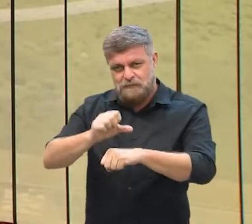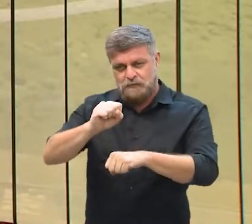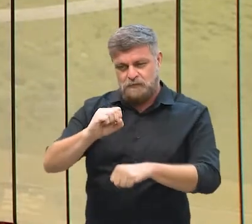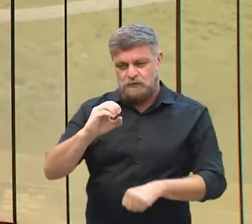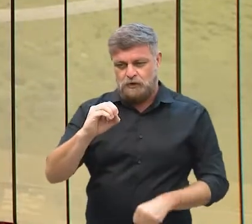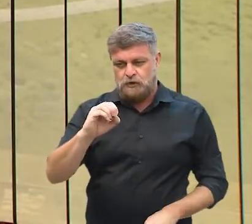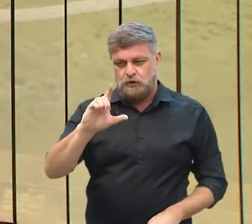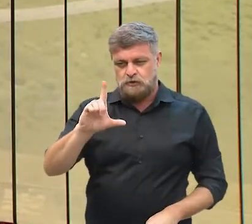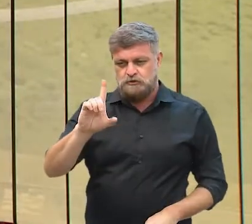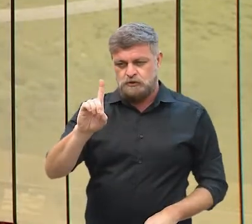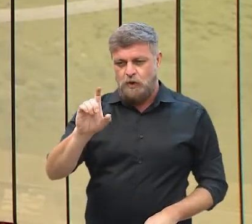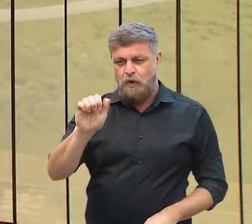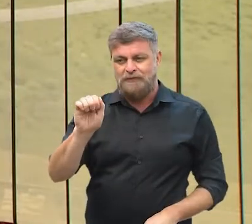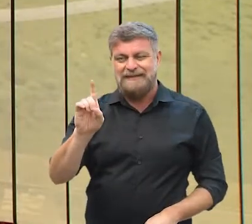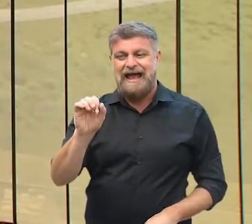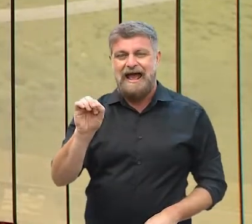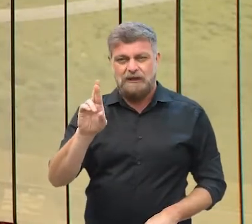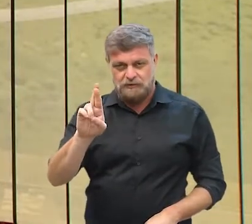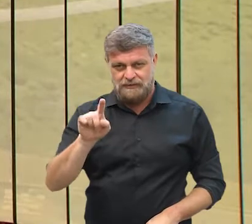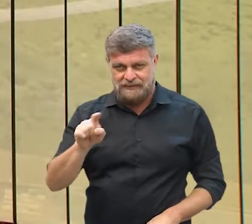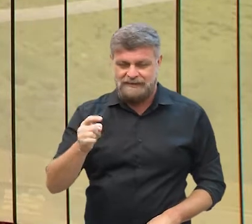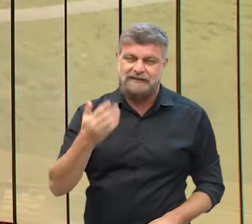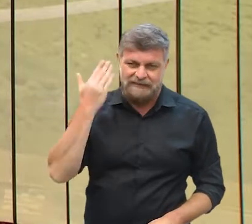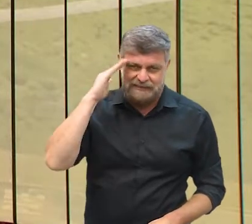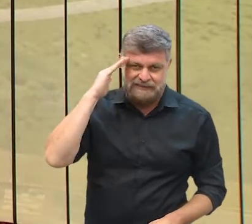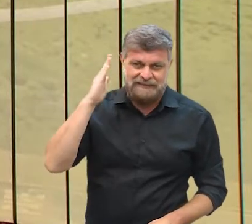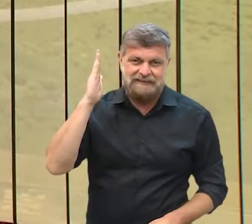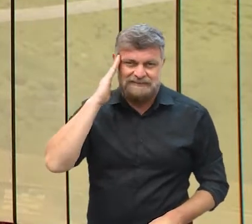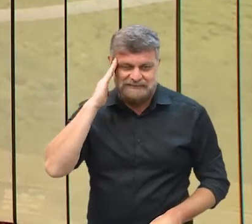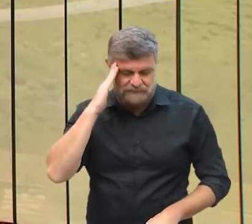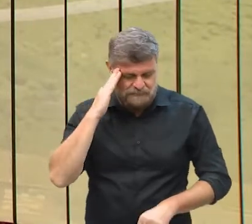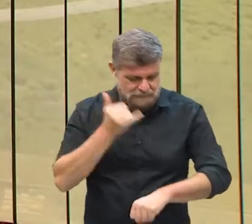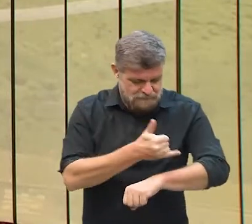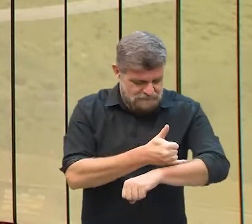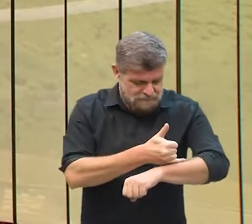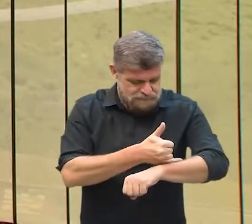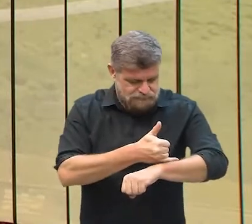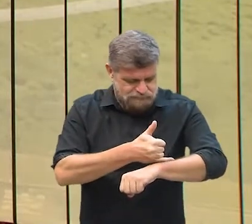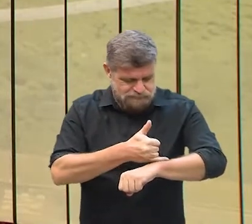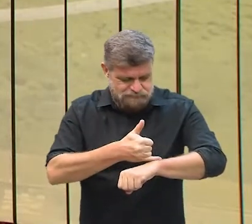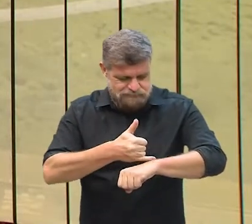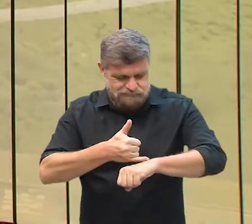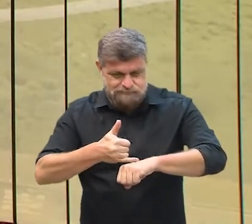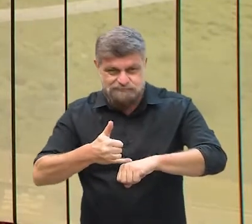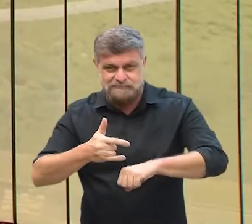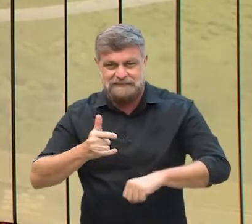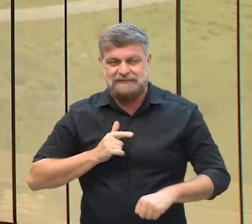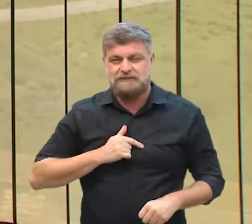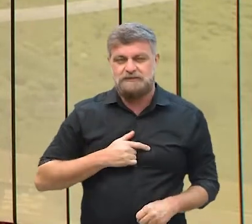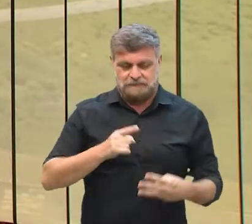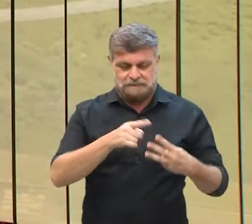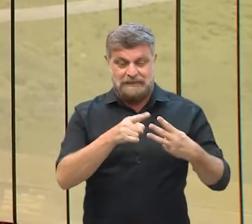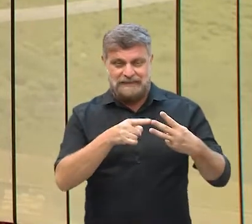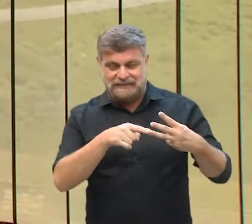queimar lata. E aí eu cozinhava à noite, né? Para levar no outro dia de manhã, porque eu estava